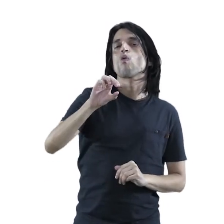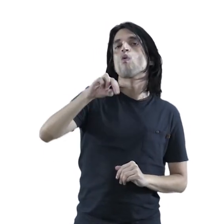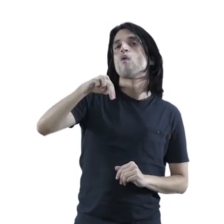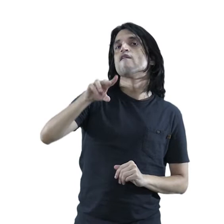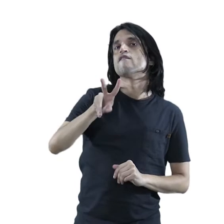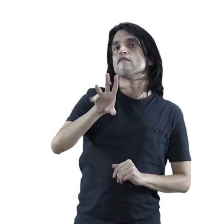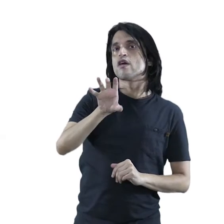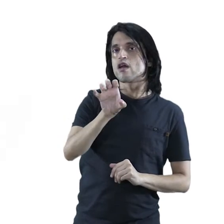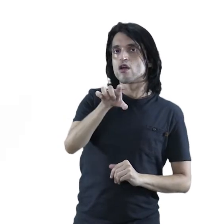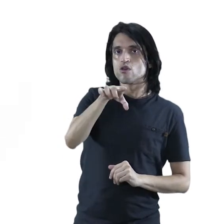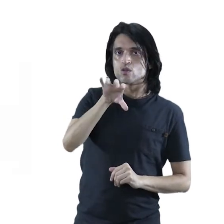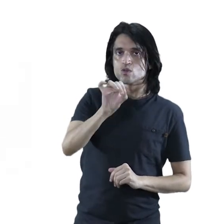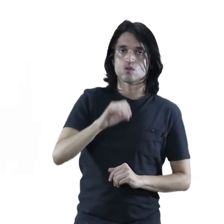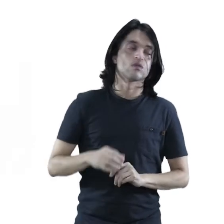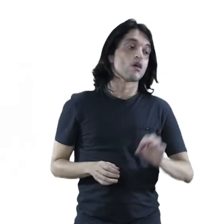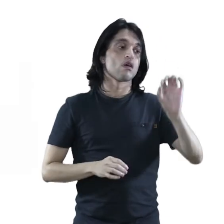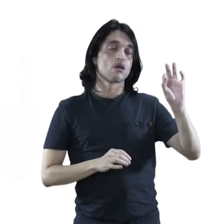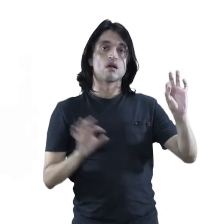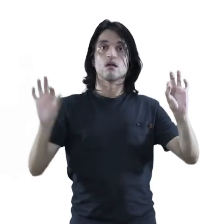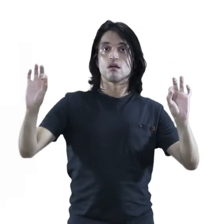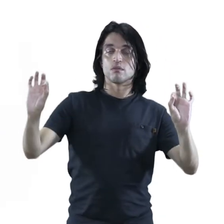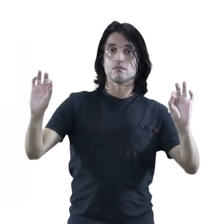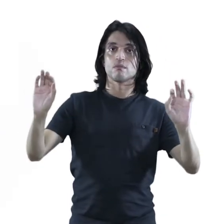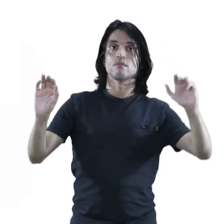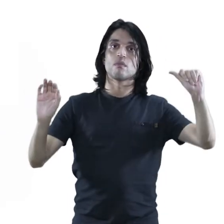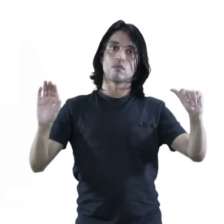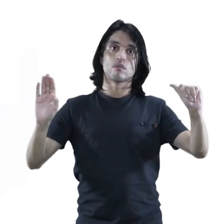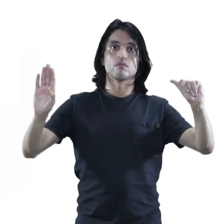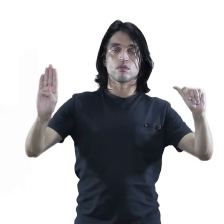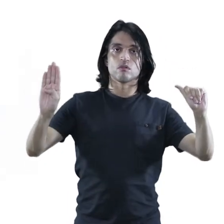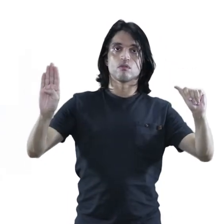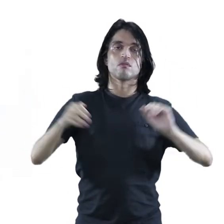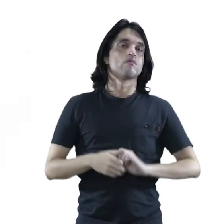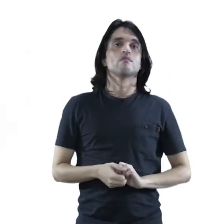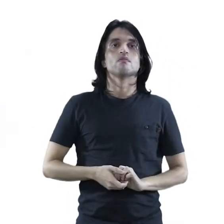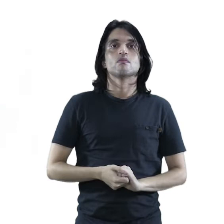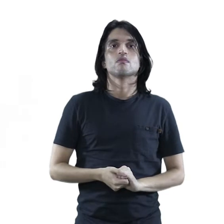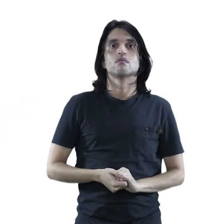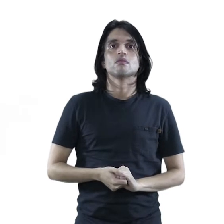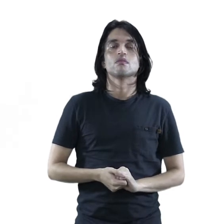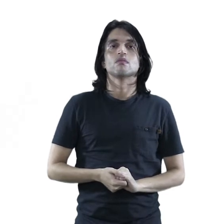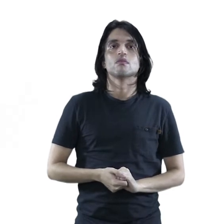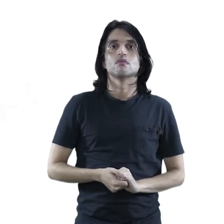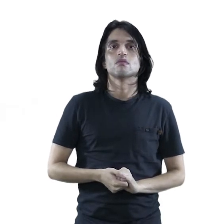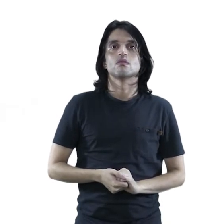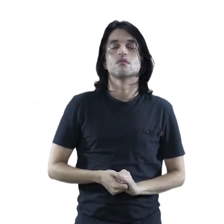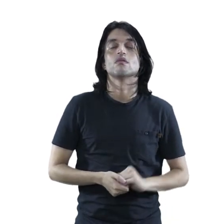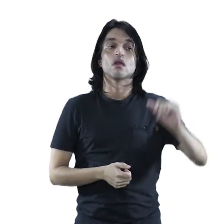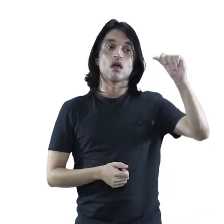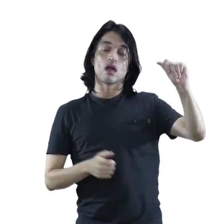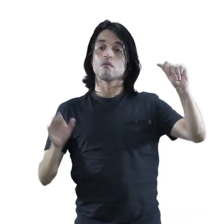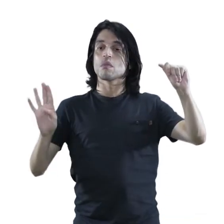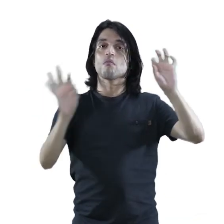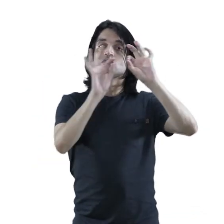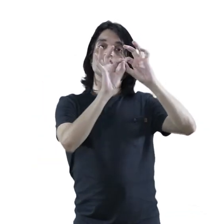um polígono convexo. Polígono convexo. Um polígono é chamado convexo se, dados 2 pontos A e